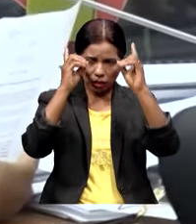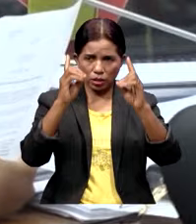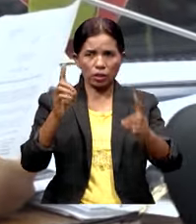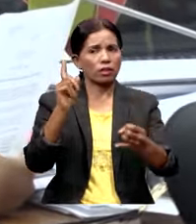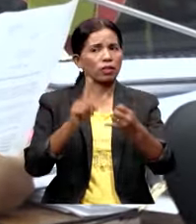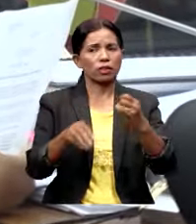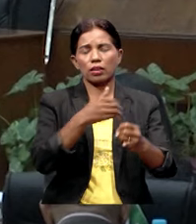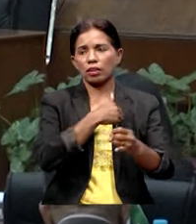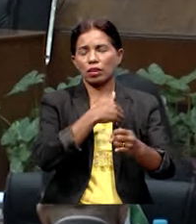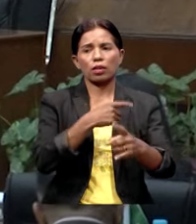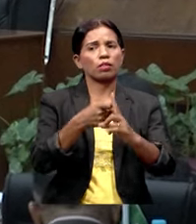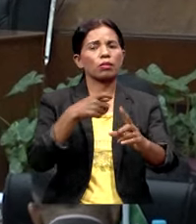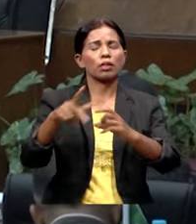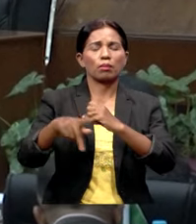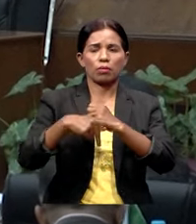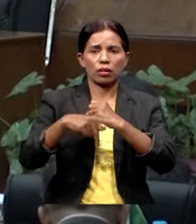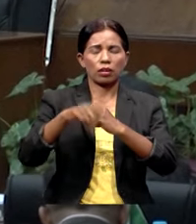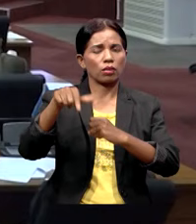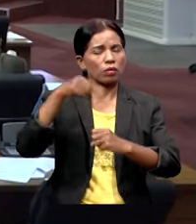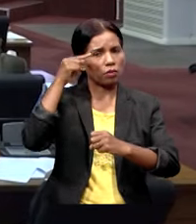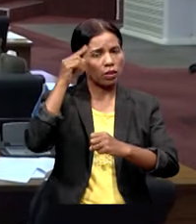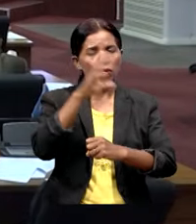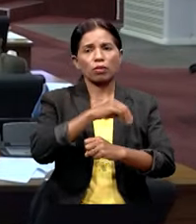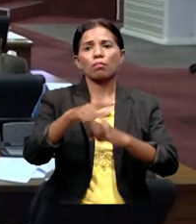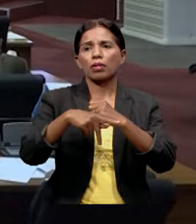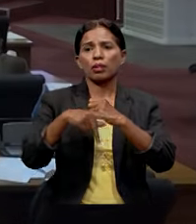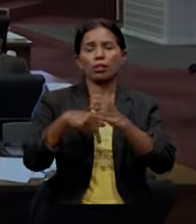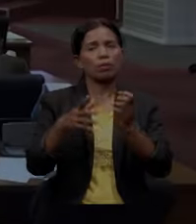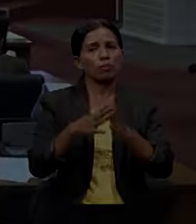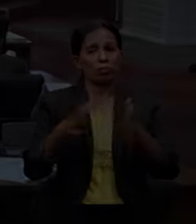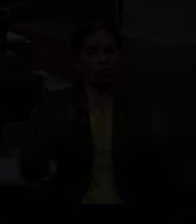ia consenso husi bancada governo no oposição. Equipa cobertura, GMN.